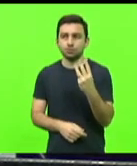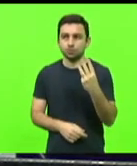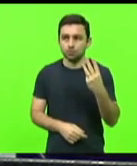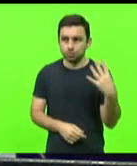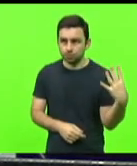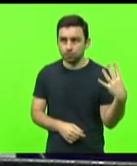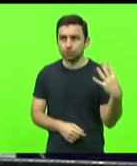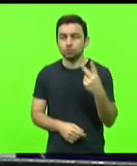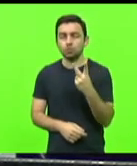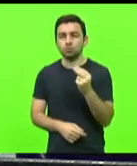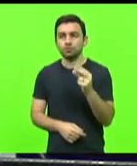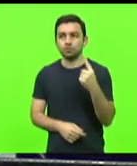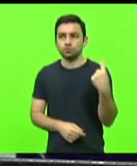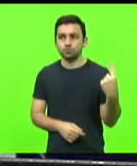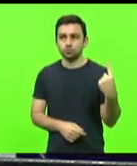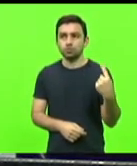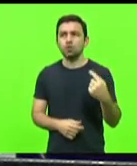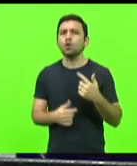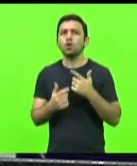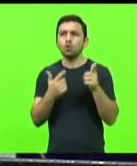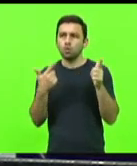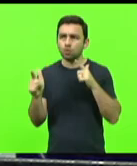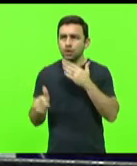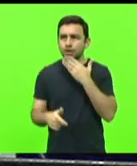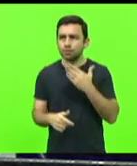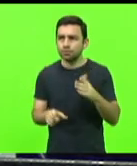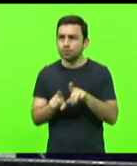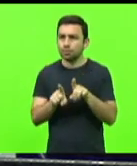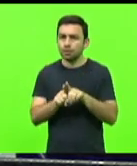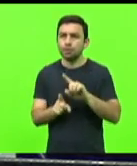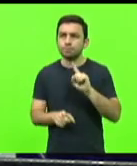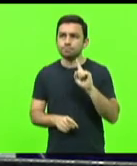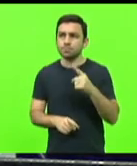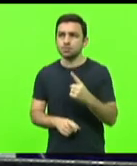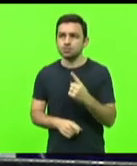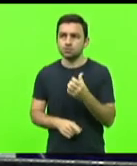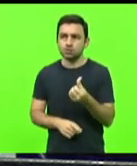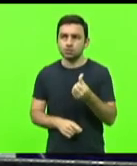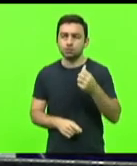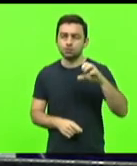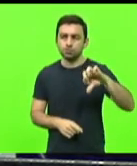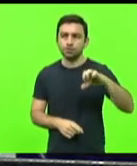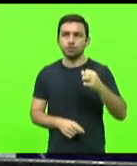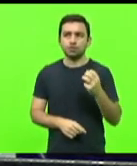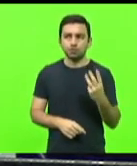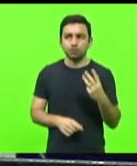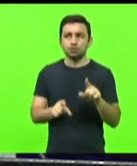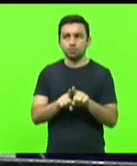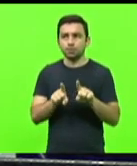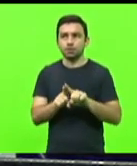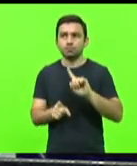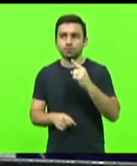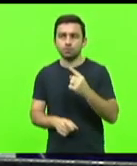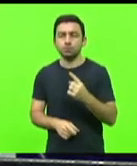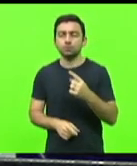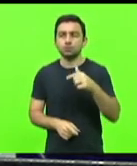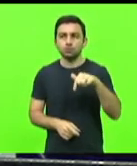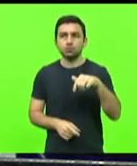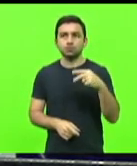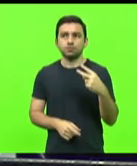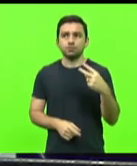e os requerimentos números 1.693 e 1.723-2021.